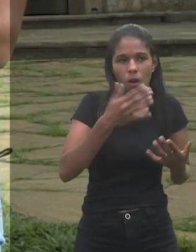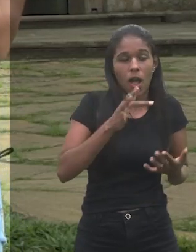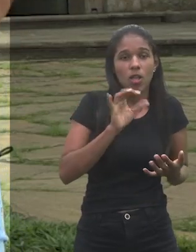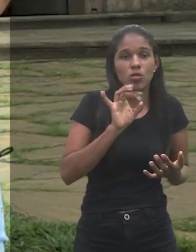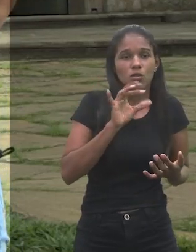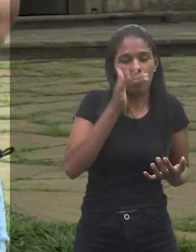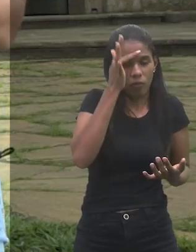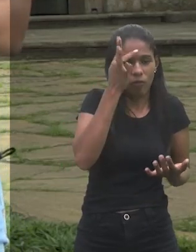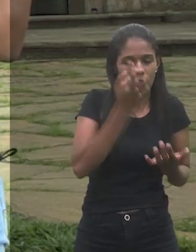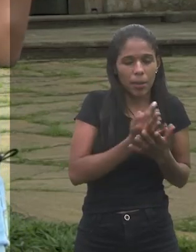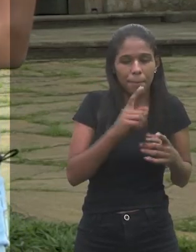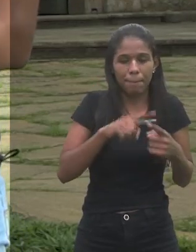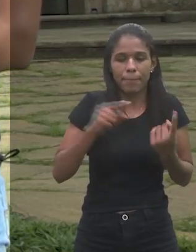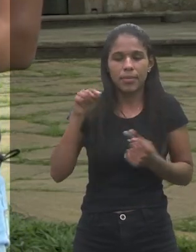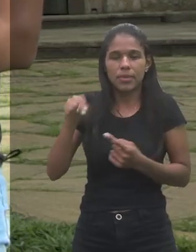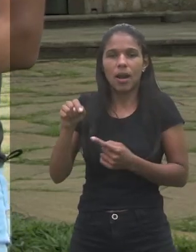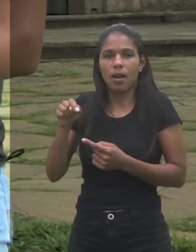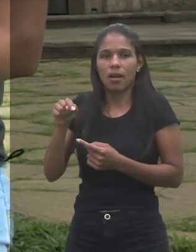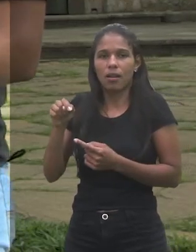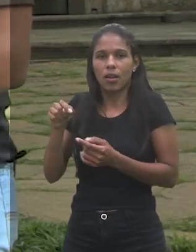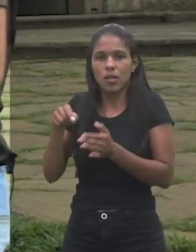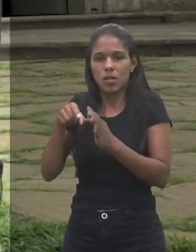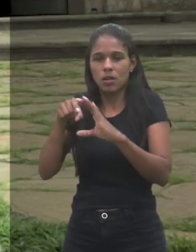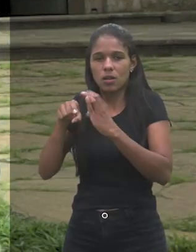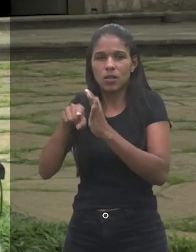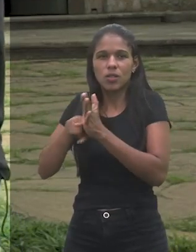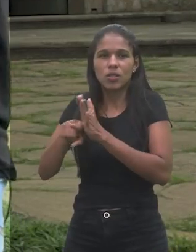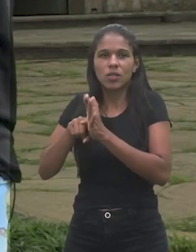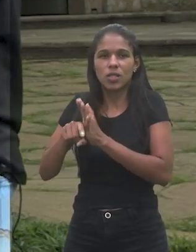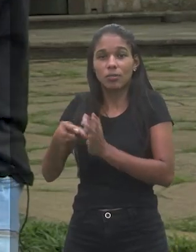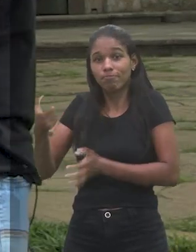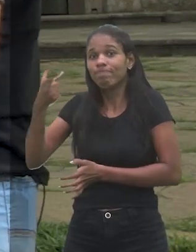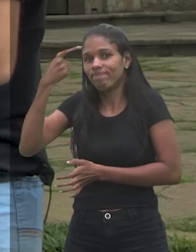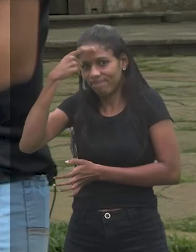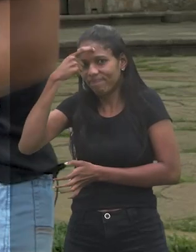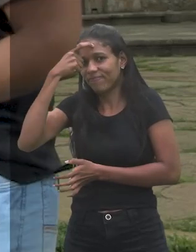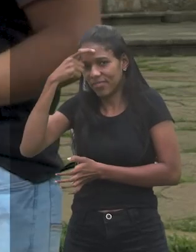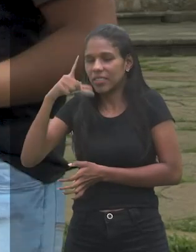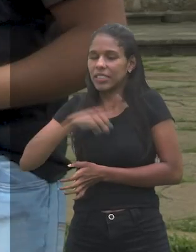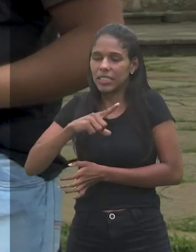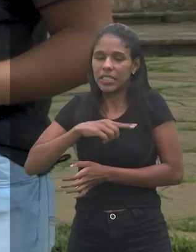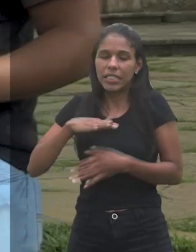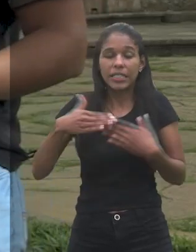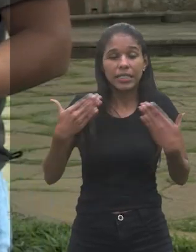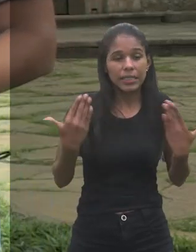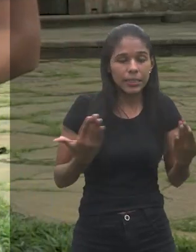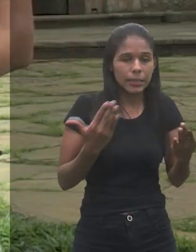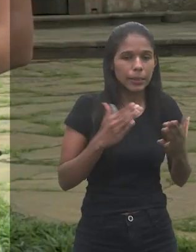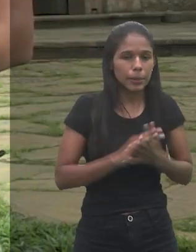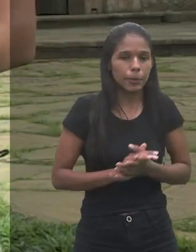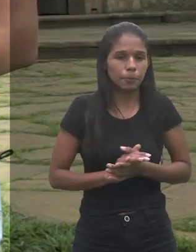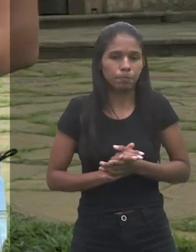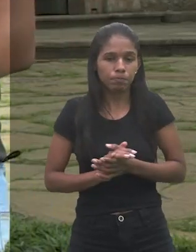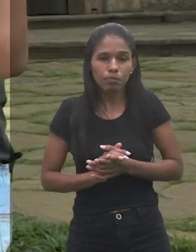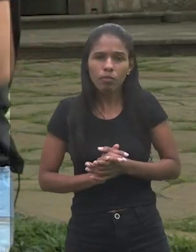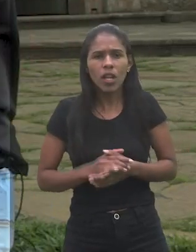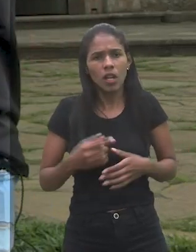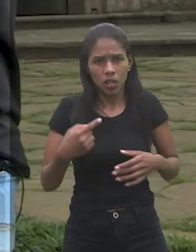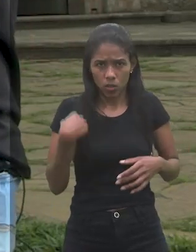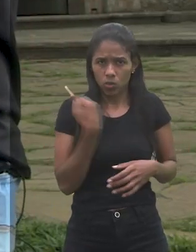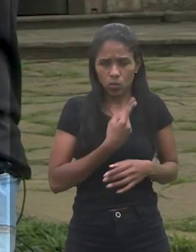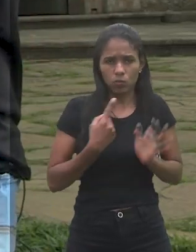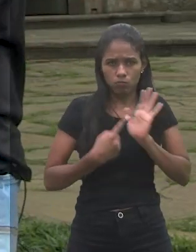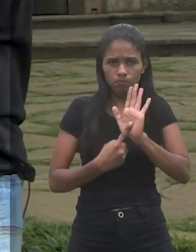observarem, como nós vamos mostrar, como estamos aqui atrás, dentro da igreja de São Francisco, se vocês observarem, né,